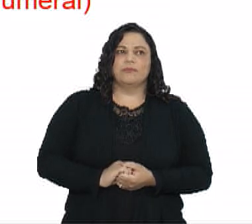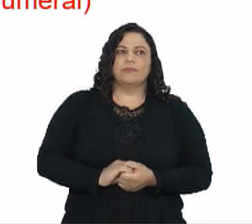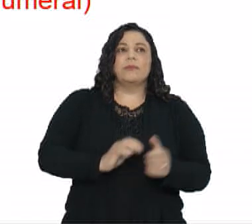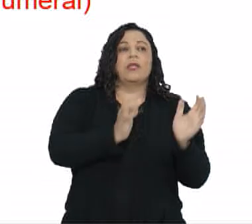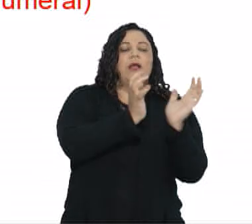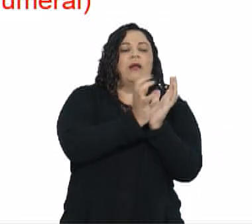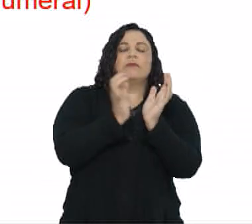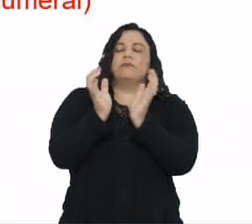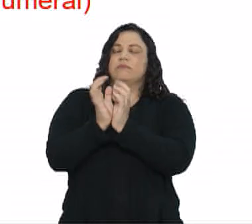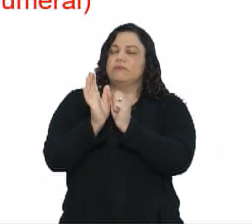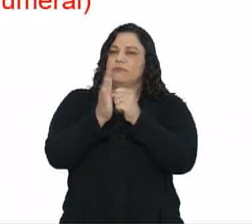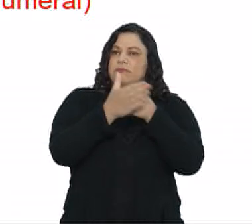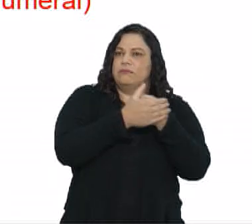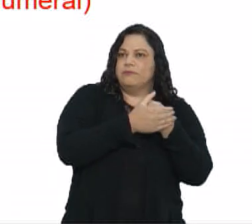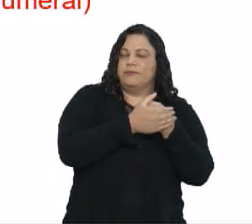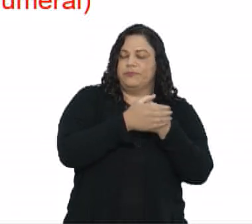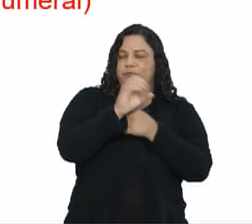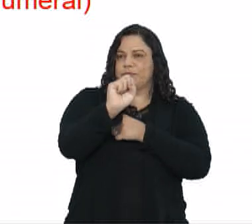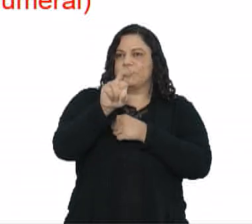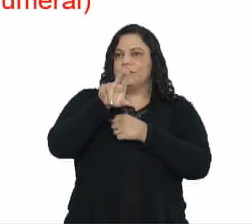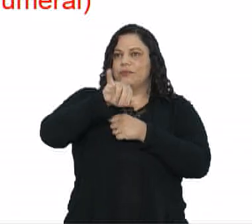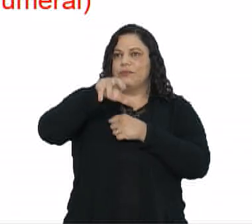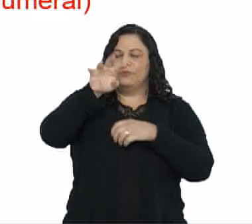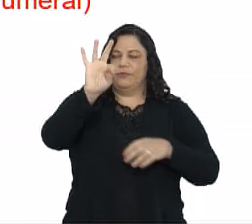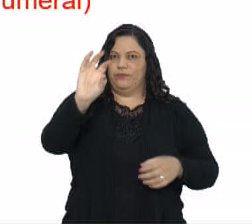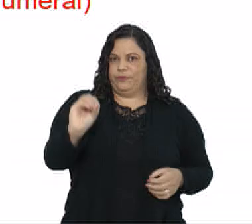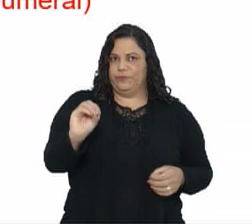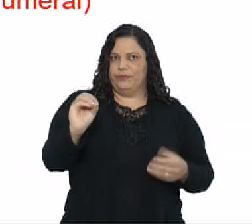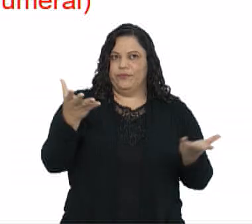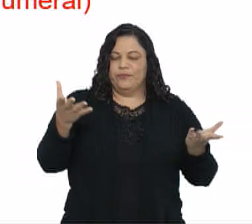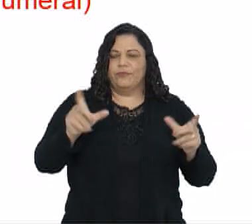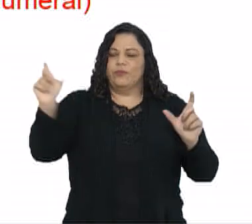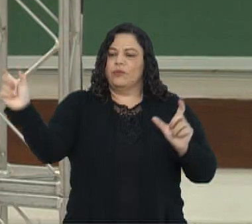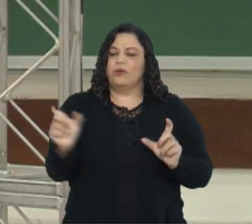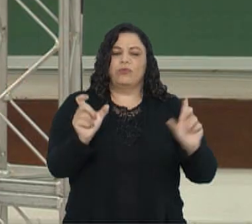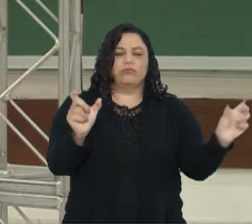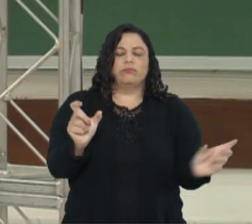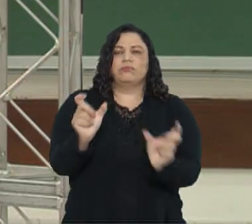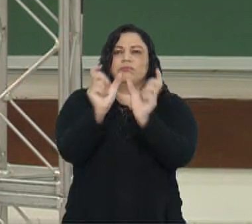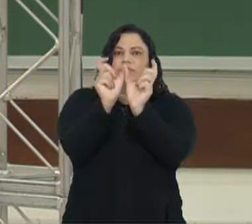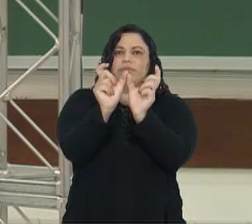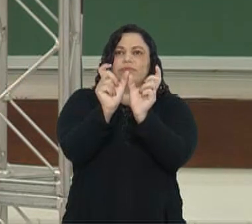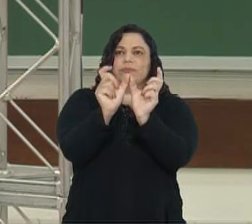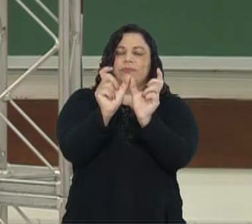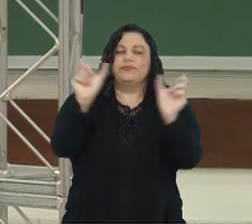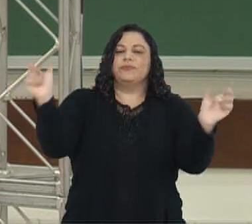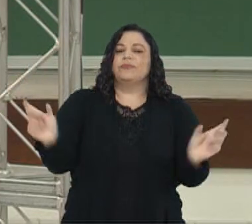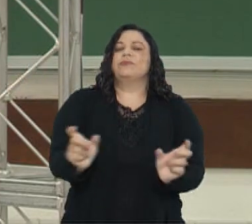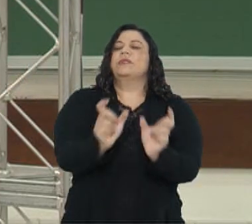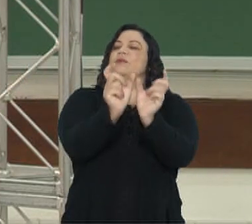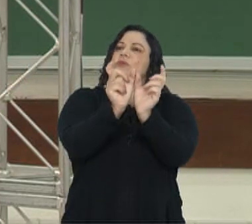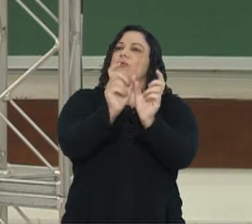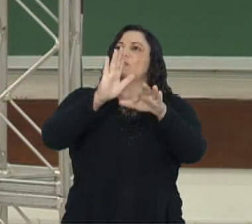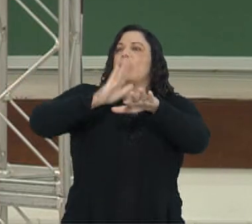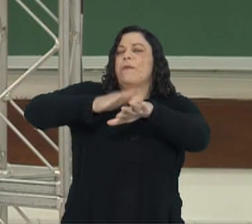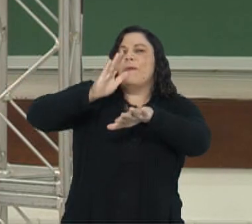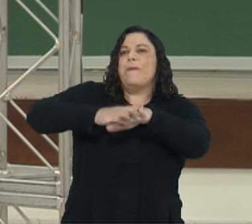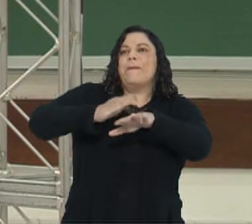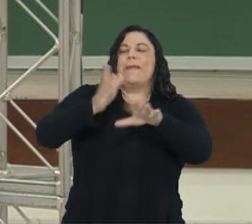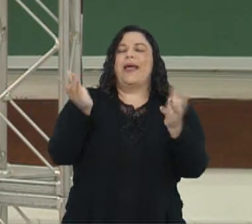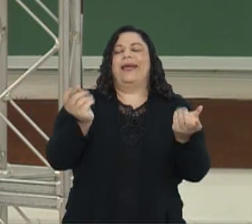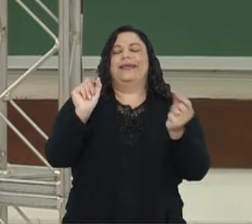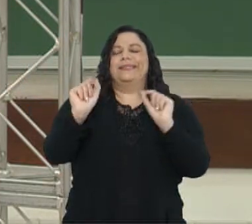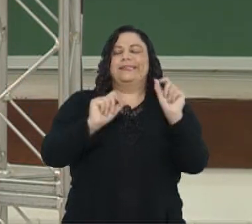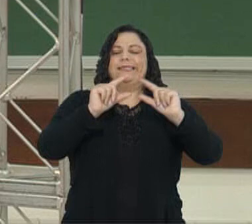Classificação do sujeito agora, o segundo. Sujeito composto é aquele que tem dois ou mais